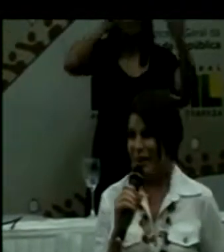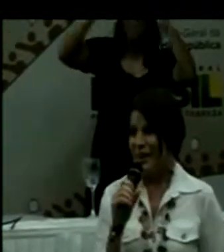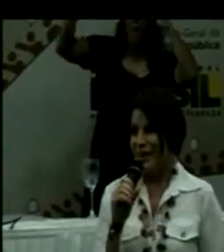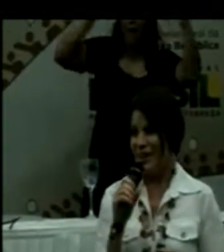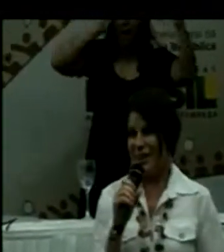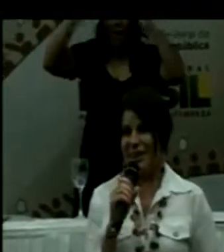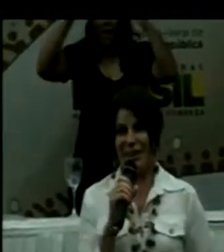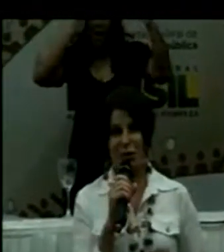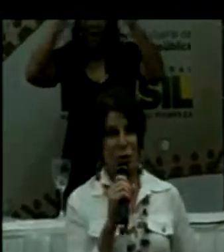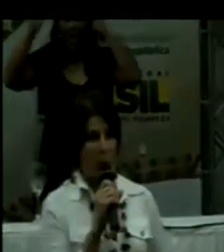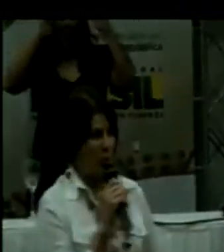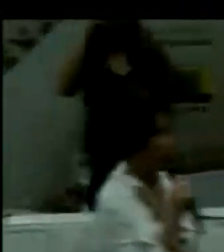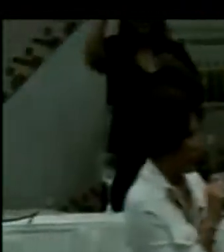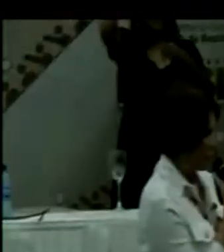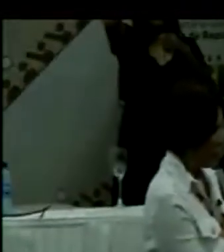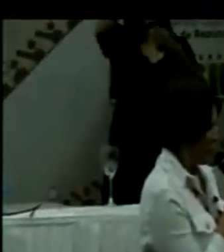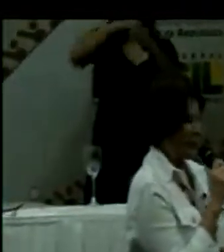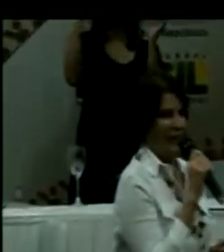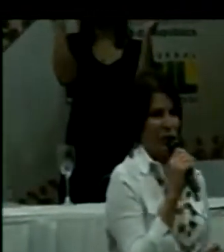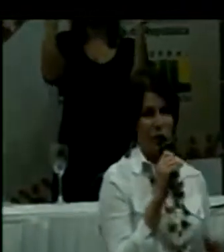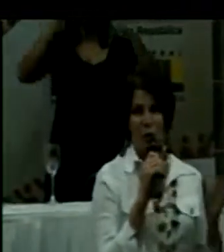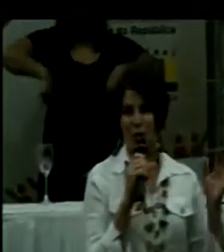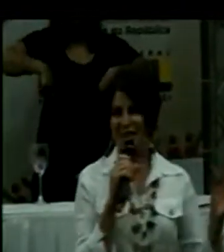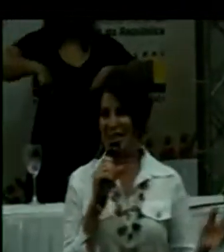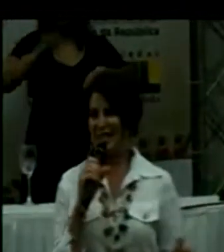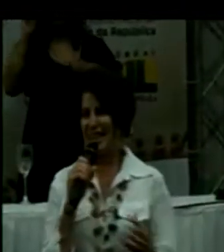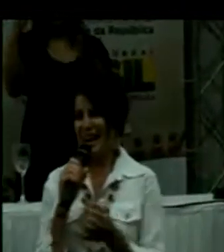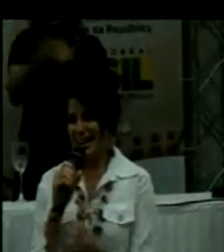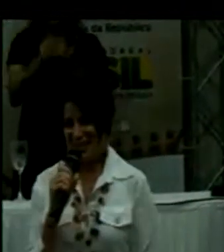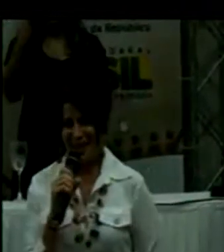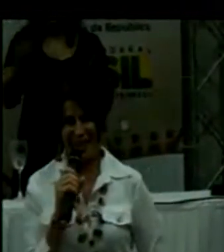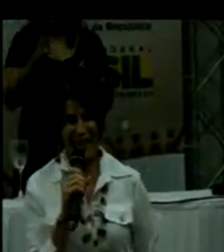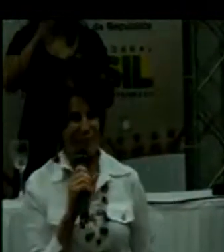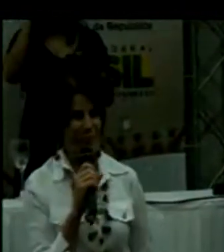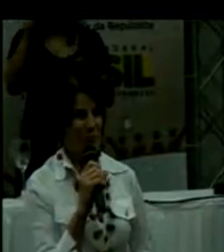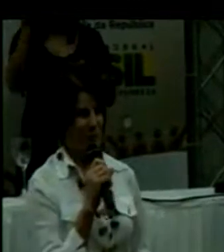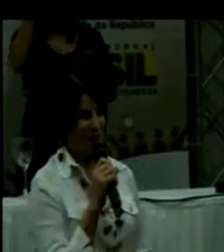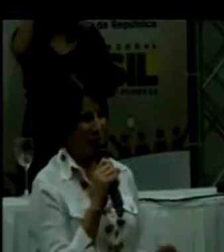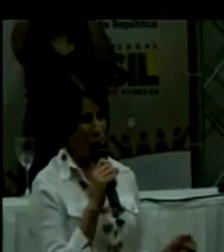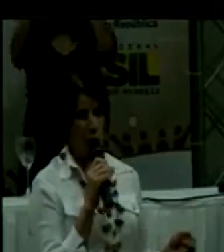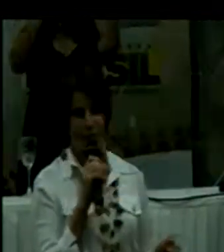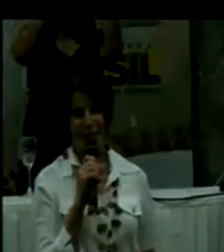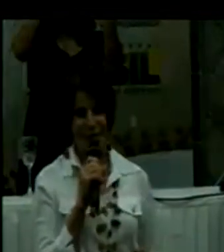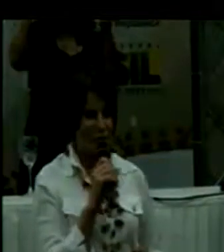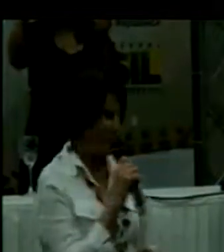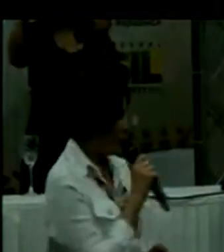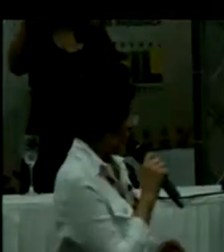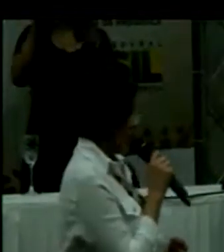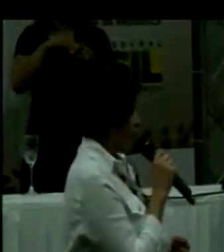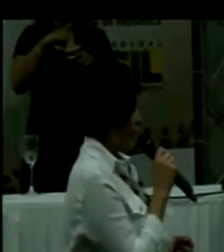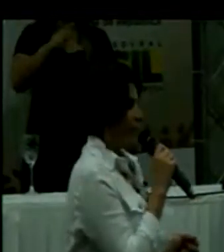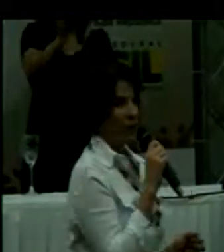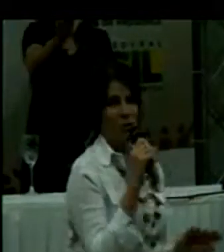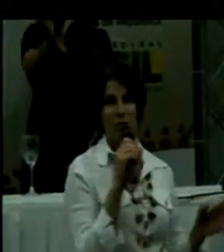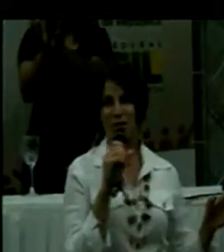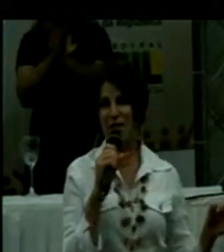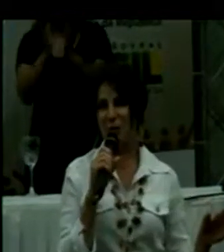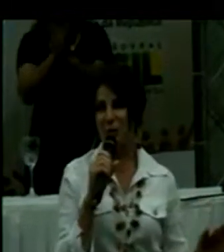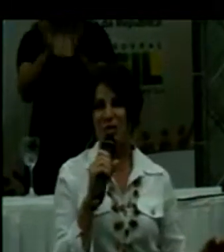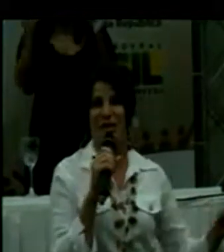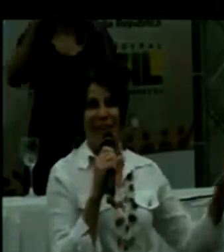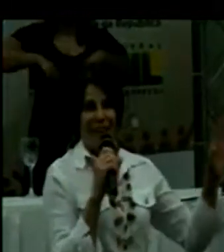criativo e, dentro do possível, com todas as ideias que o grupo teve,